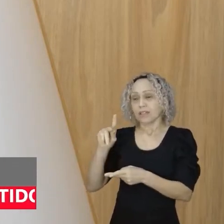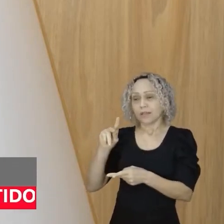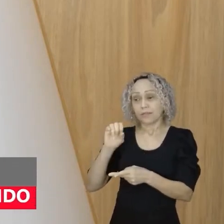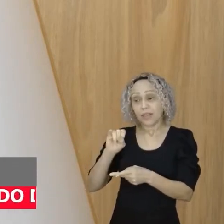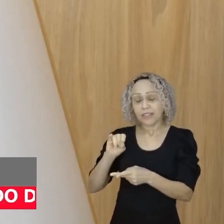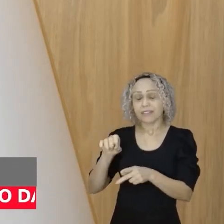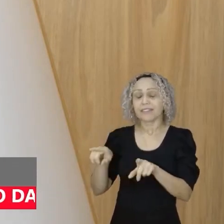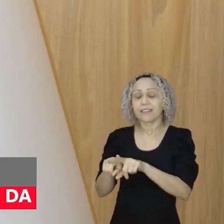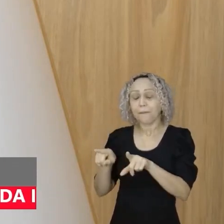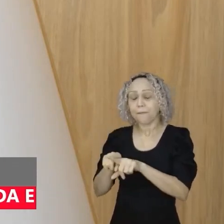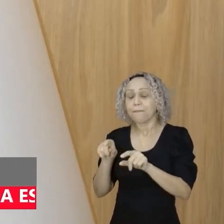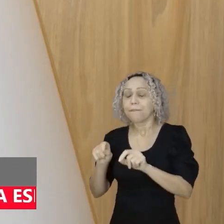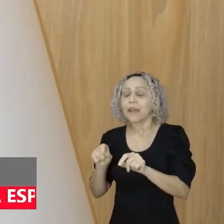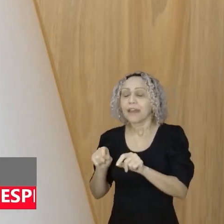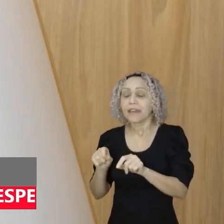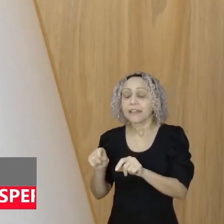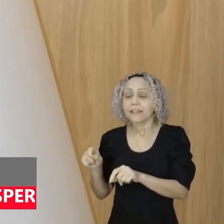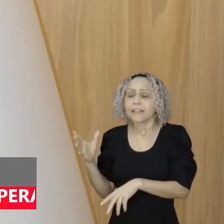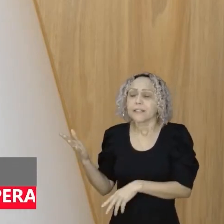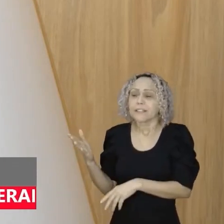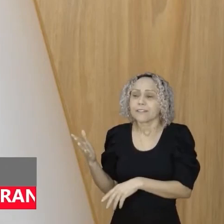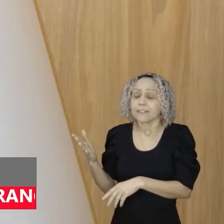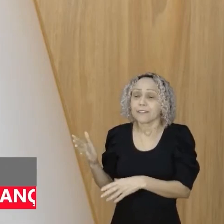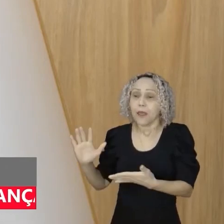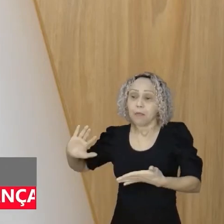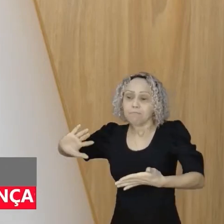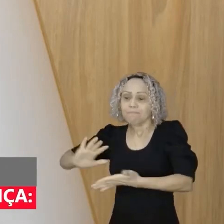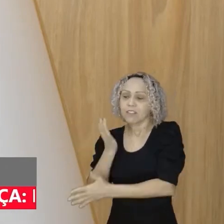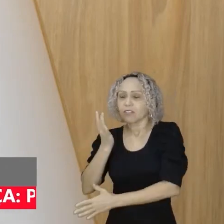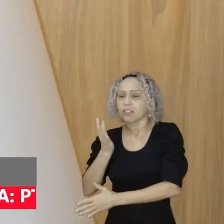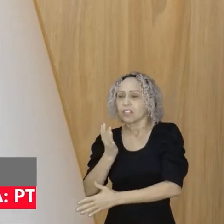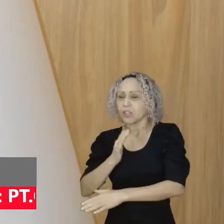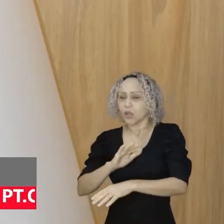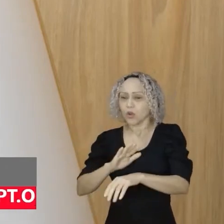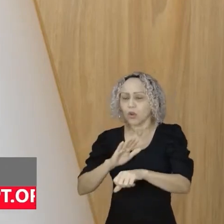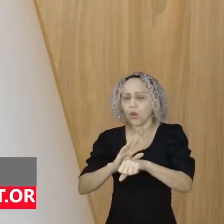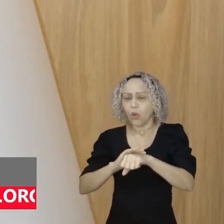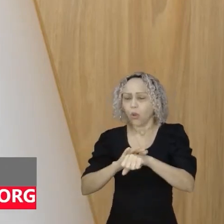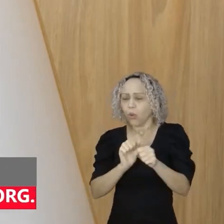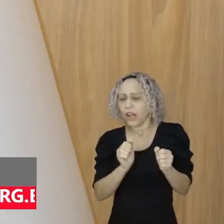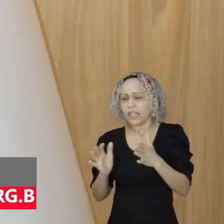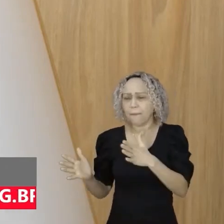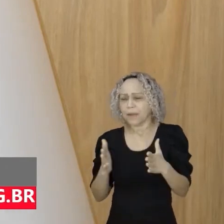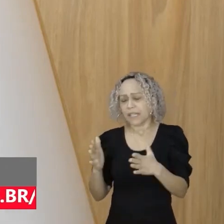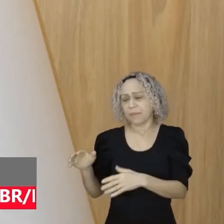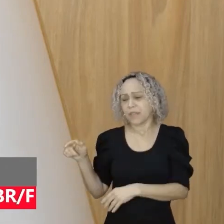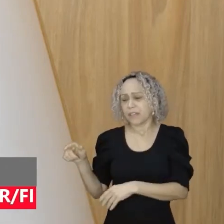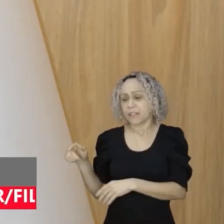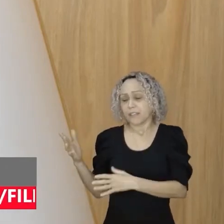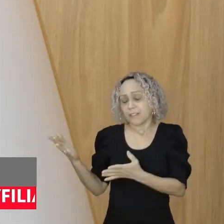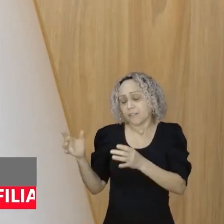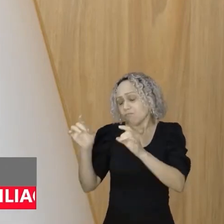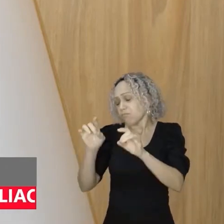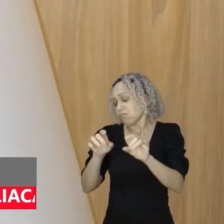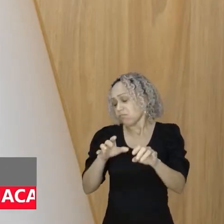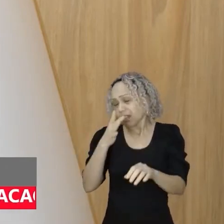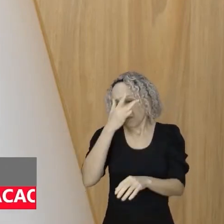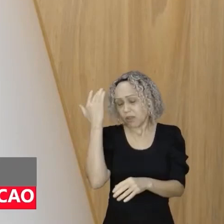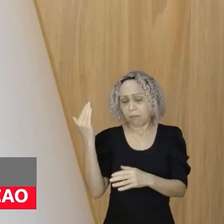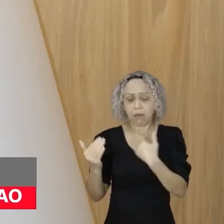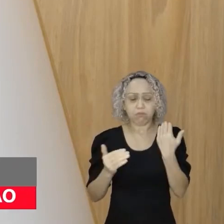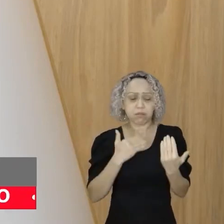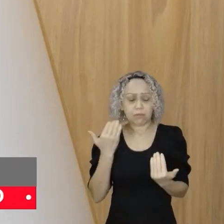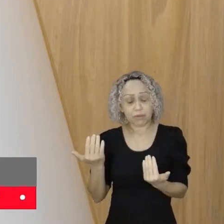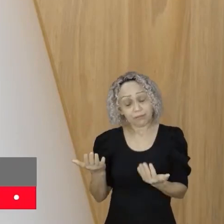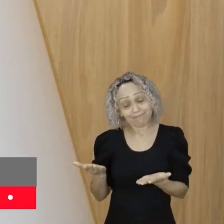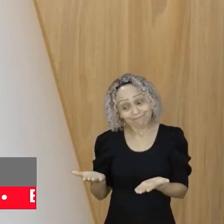grave. Talvez isso mostre o desespero deles durante todo o processo da Comissão Parlamentar Mista de Inquérito.